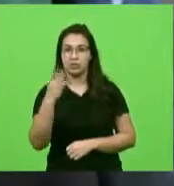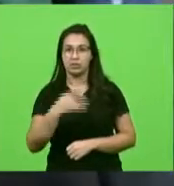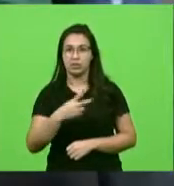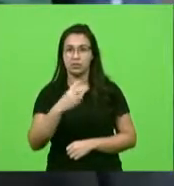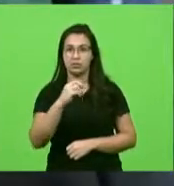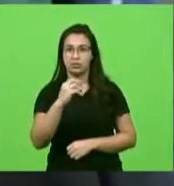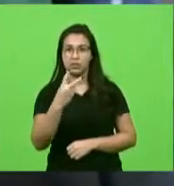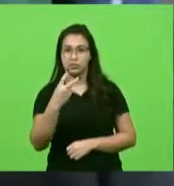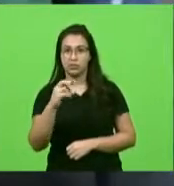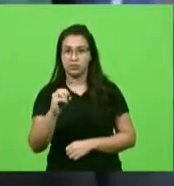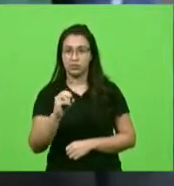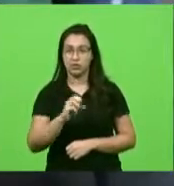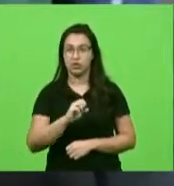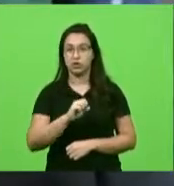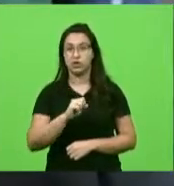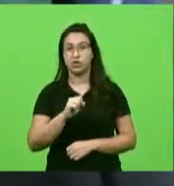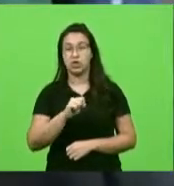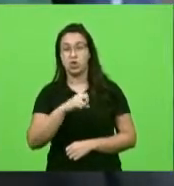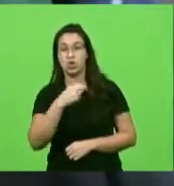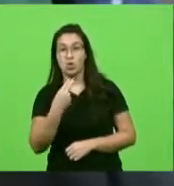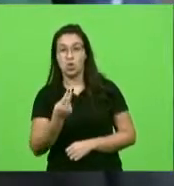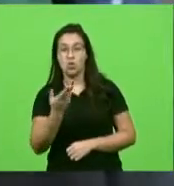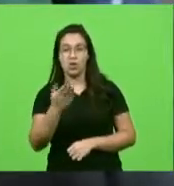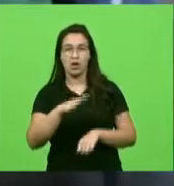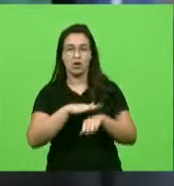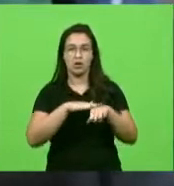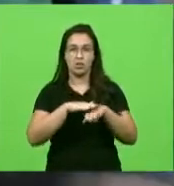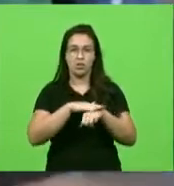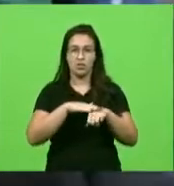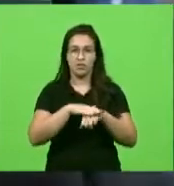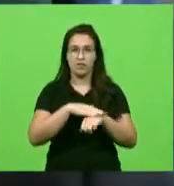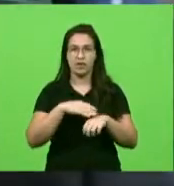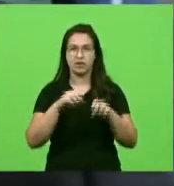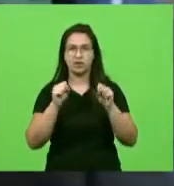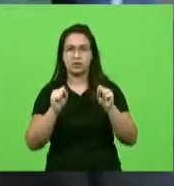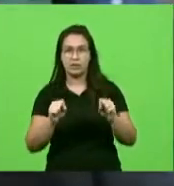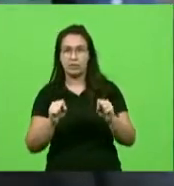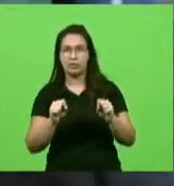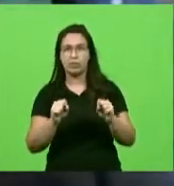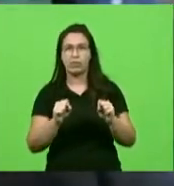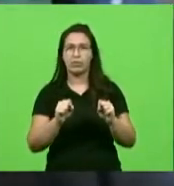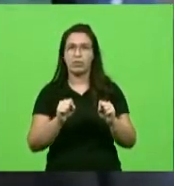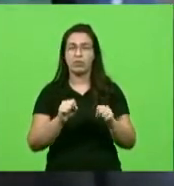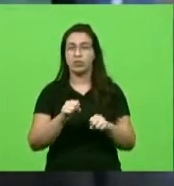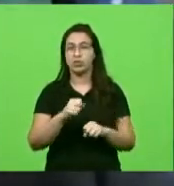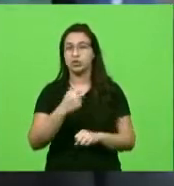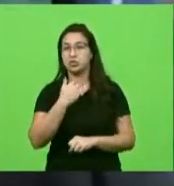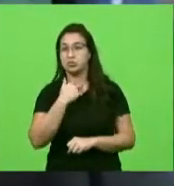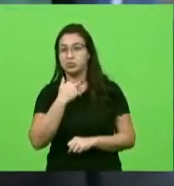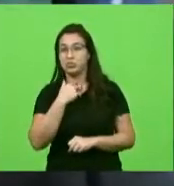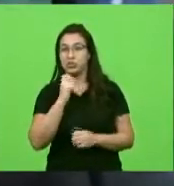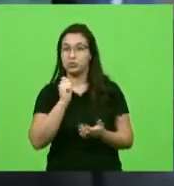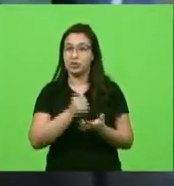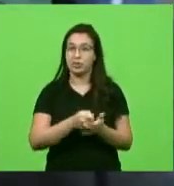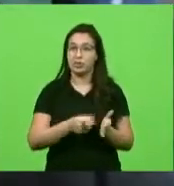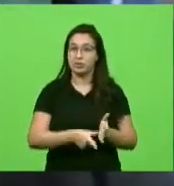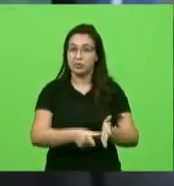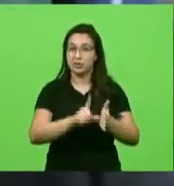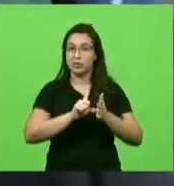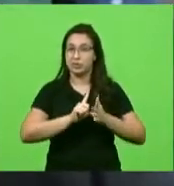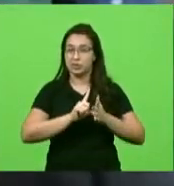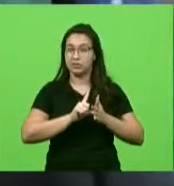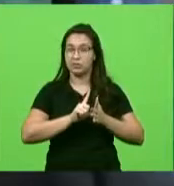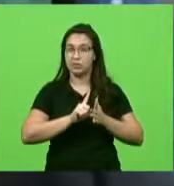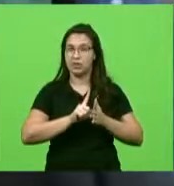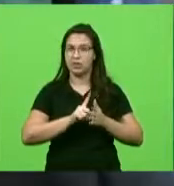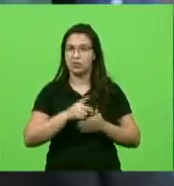37070/2020. E se, na conversa sobre a possibilidade ou impossibilidade de pagamento antecipado,